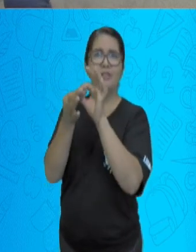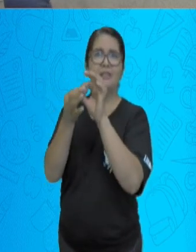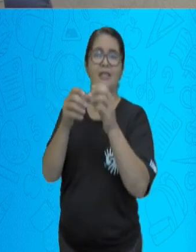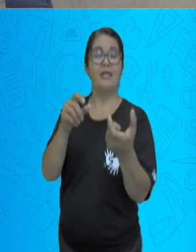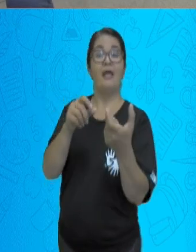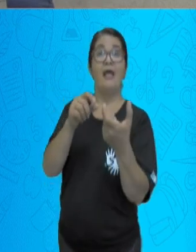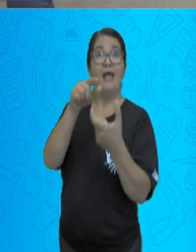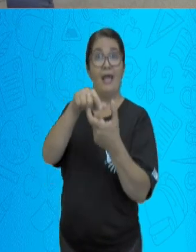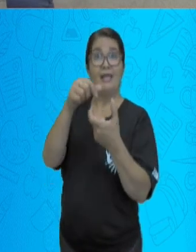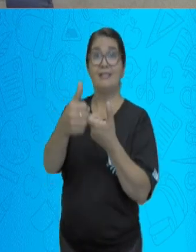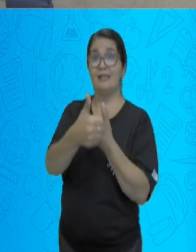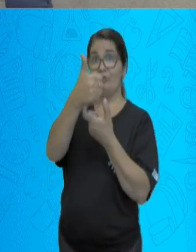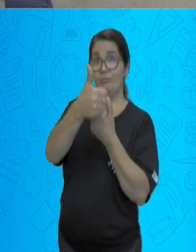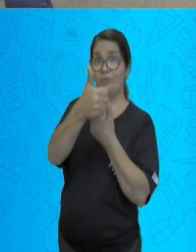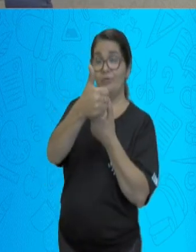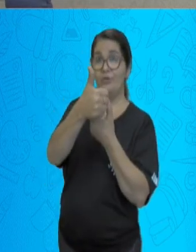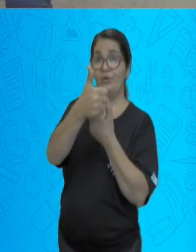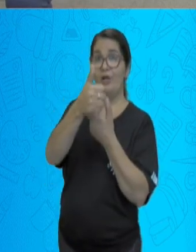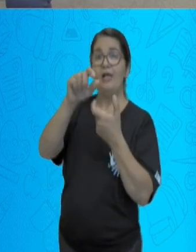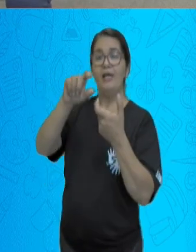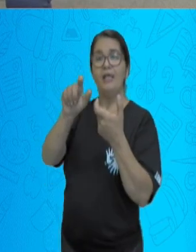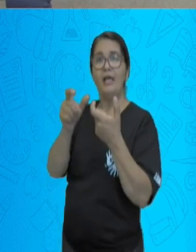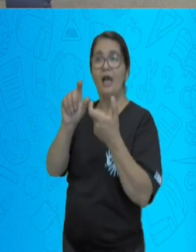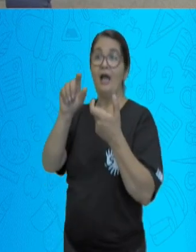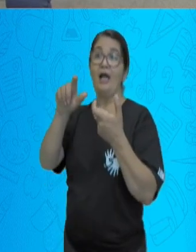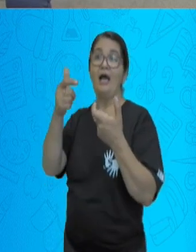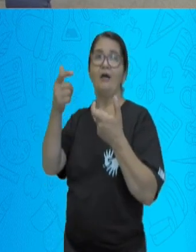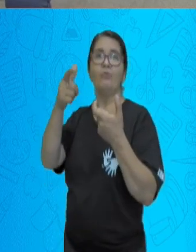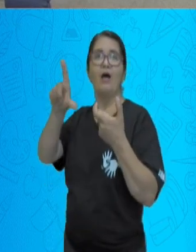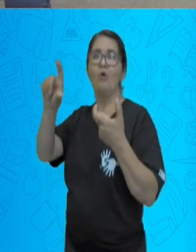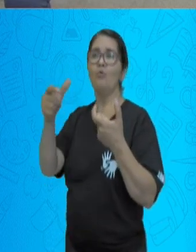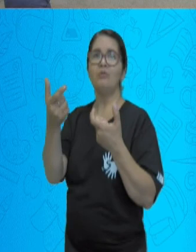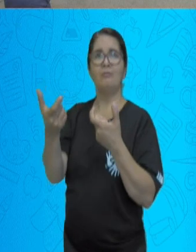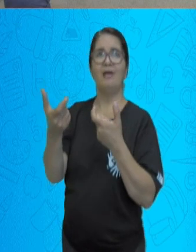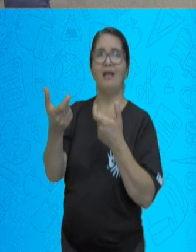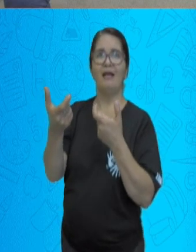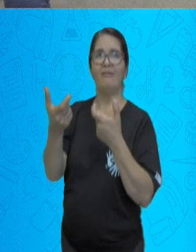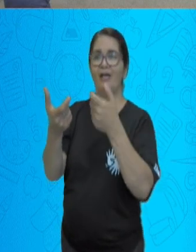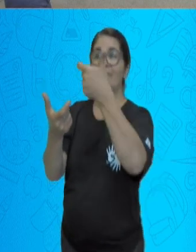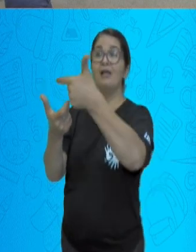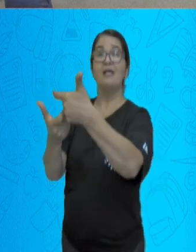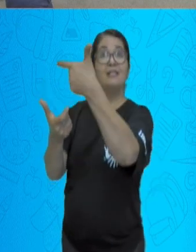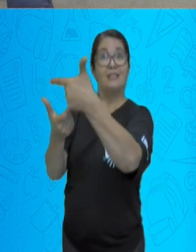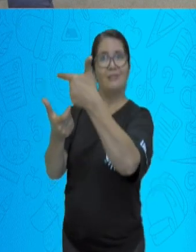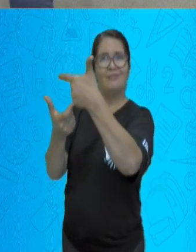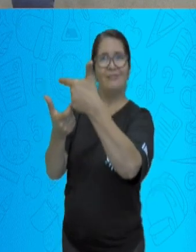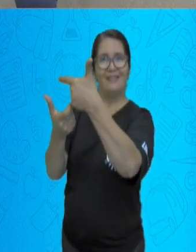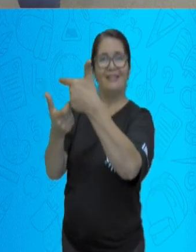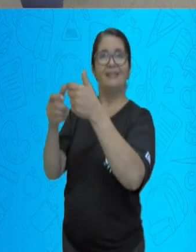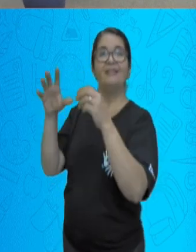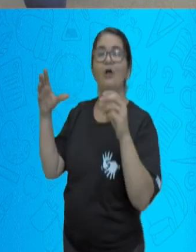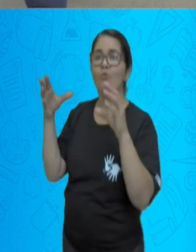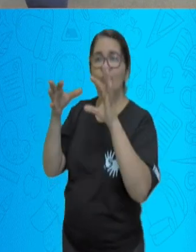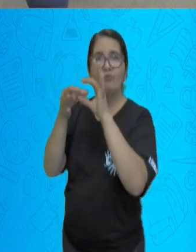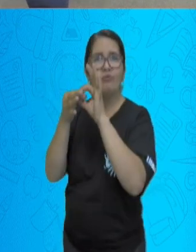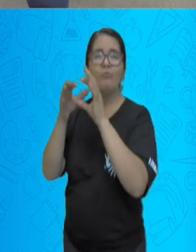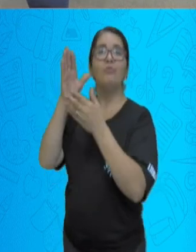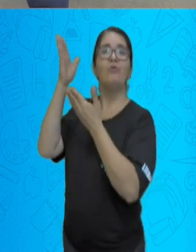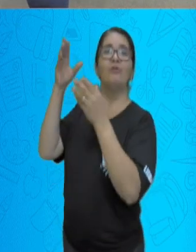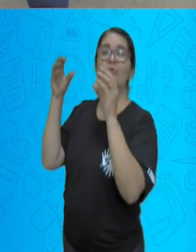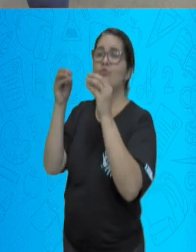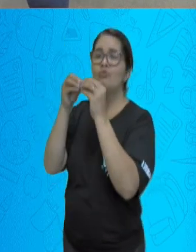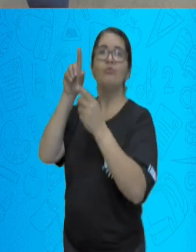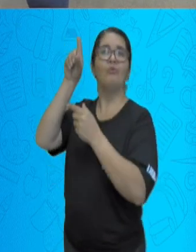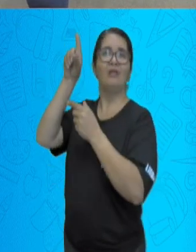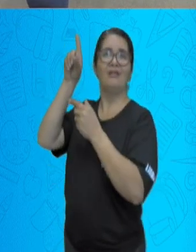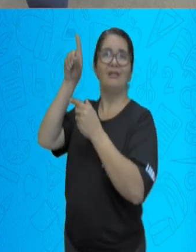Acrescentei, formei outra palavra, é um substantivo derivado. Então, a letra correta é a letra D.